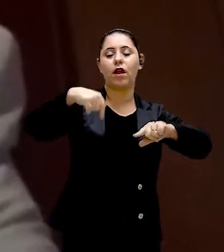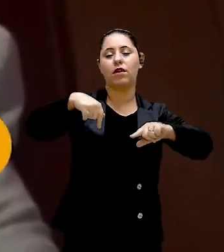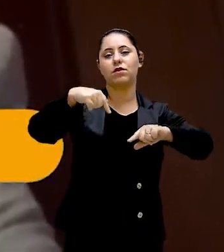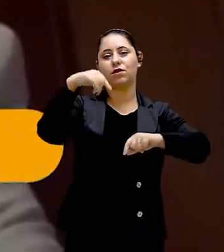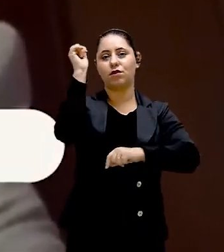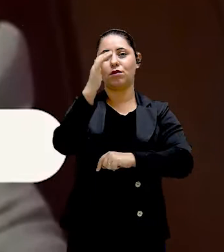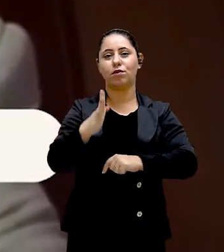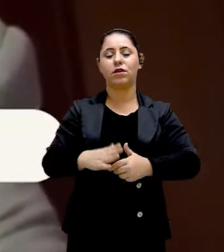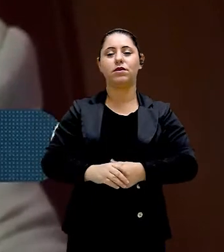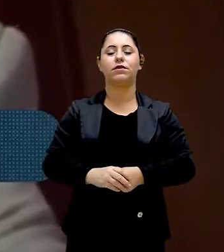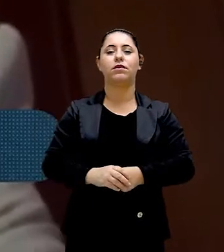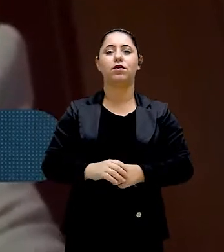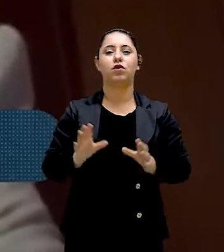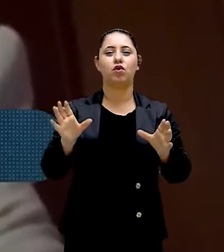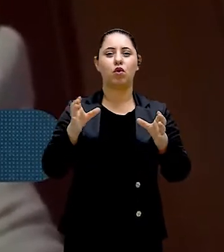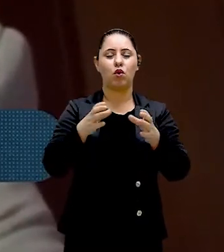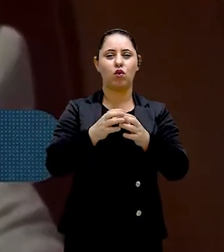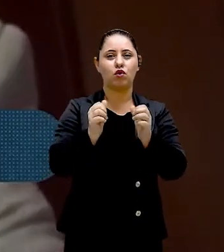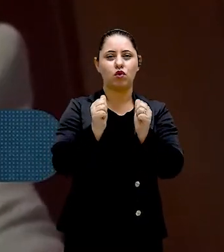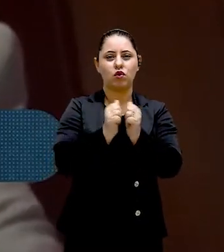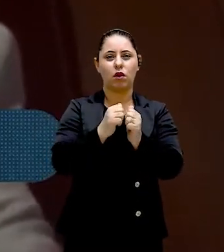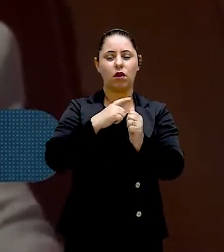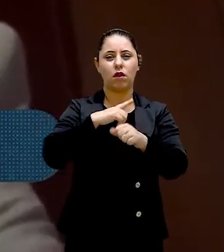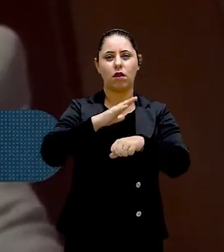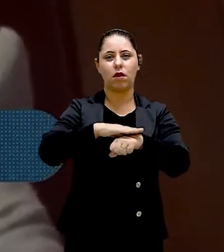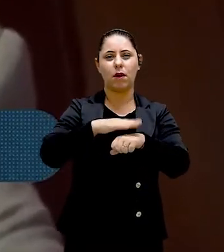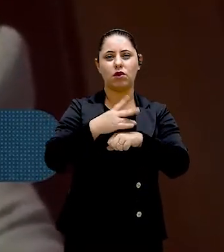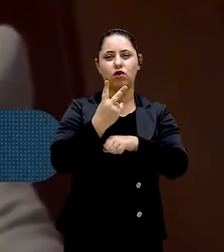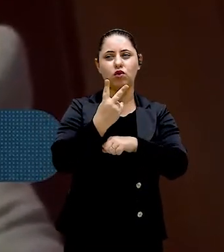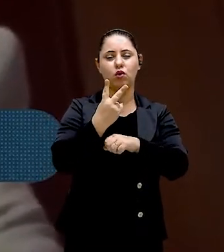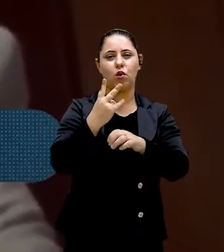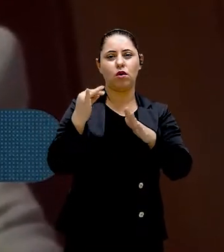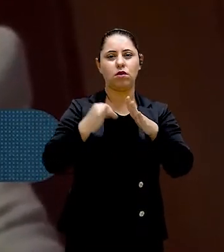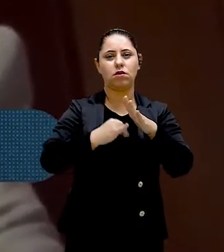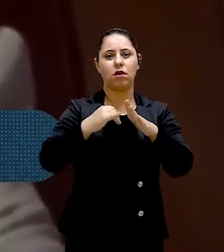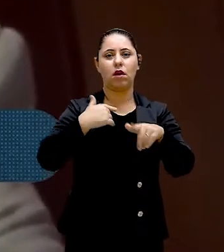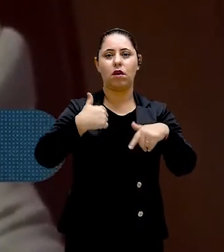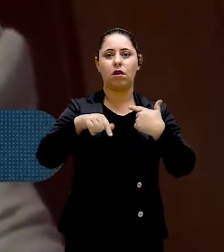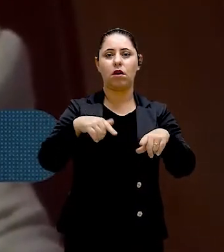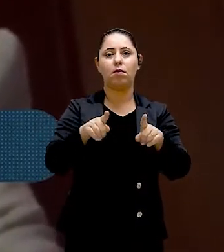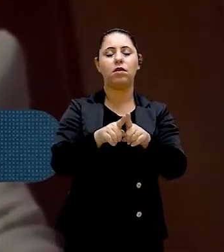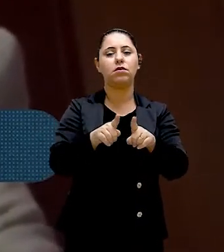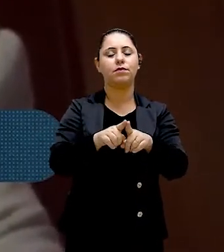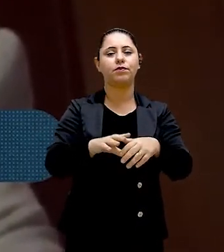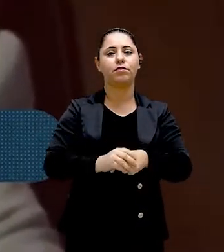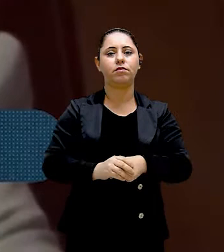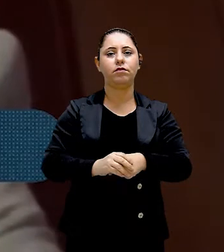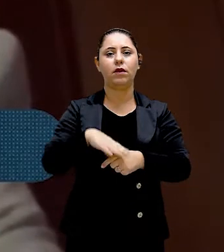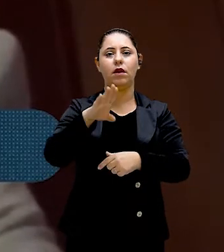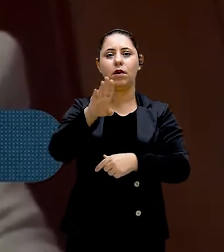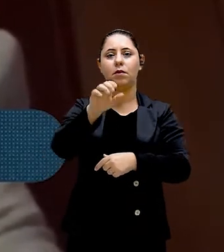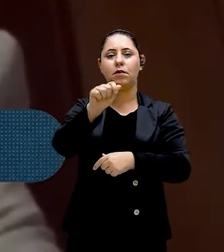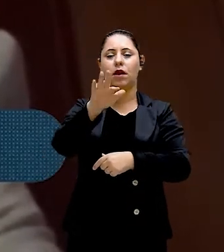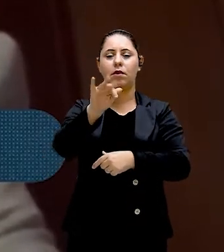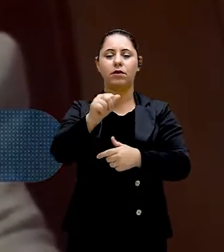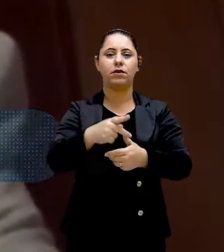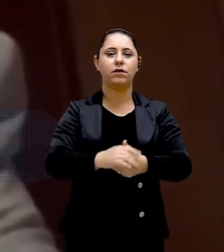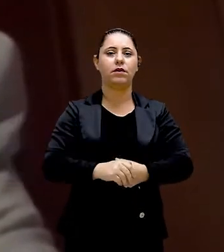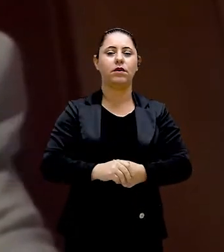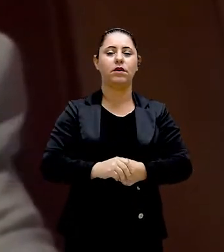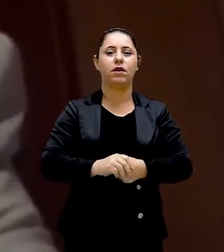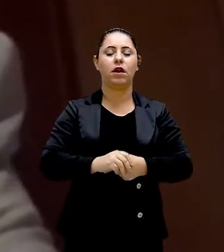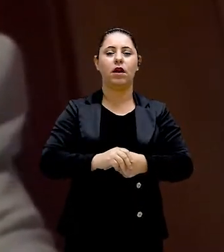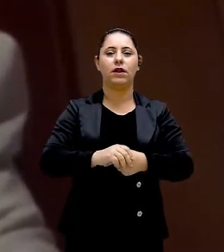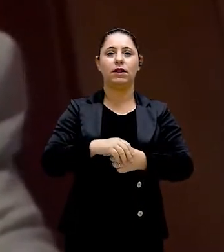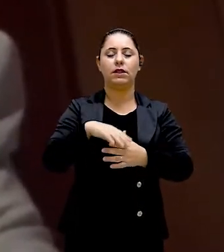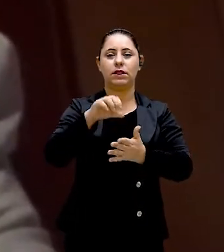ao CONSEA nós temos mais dois entes que trabalham nesse sentido. O BRACVAN, que é o Centro Brasileiro para a Validação